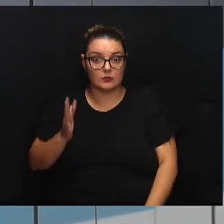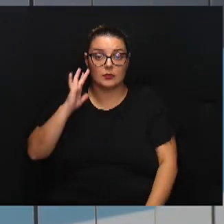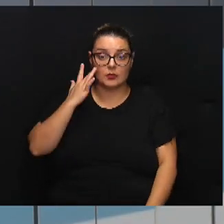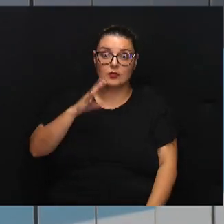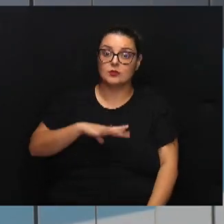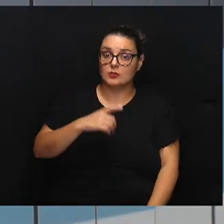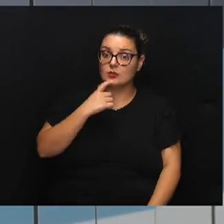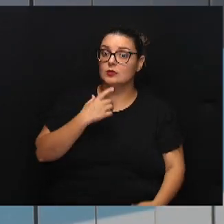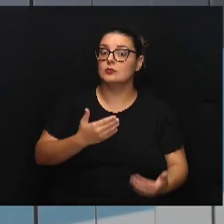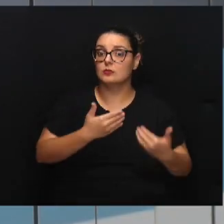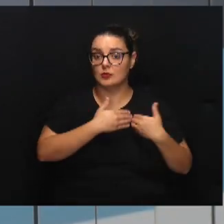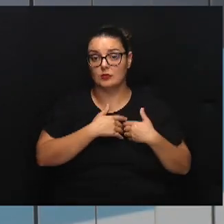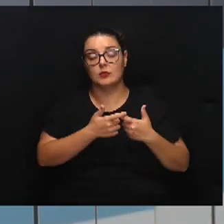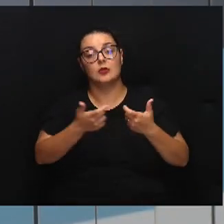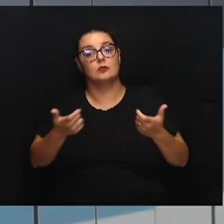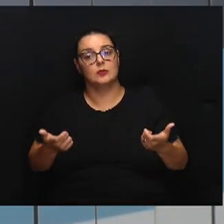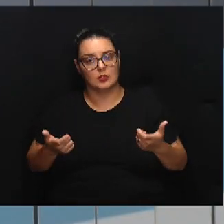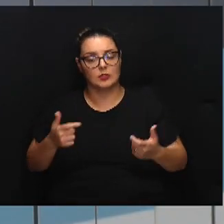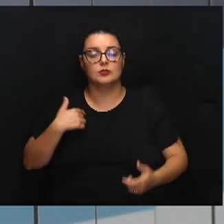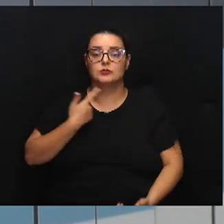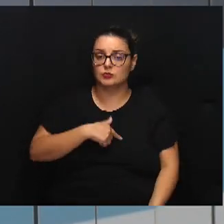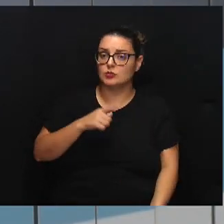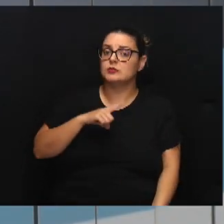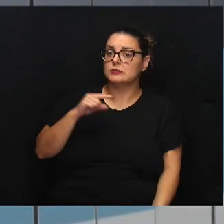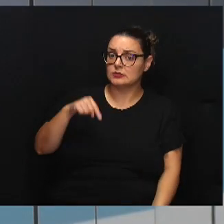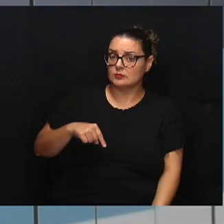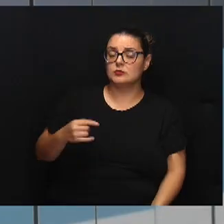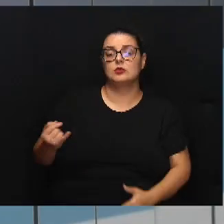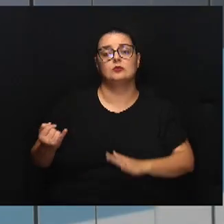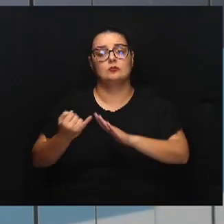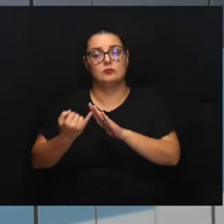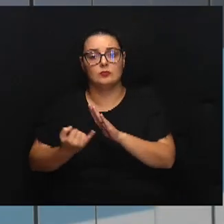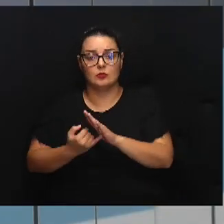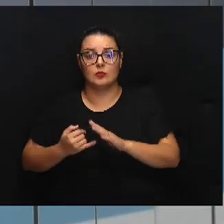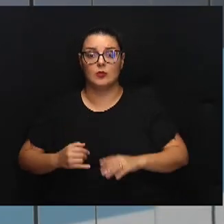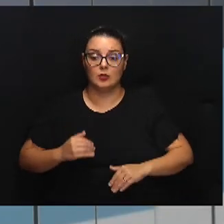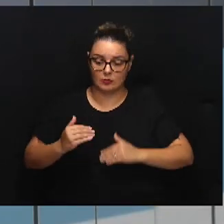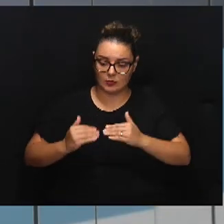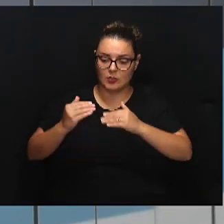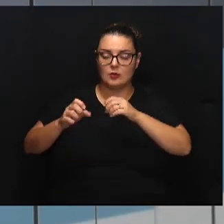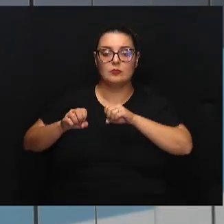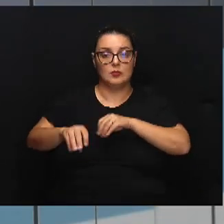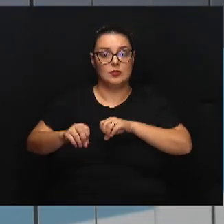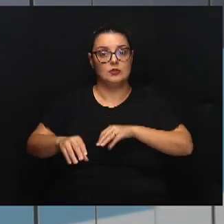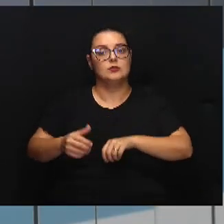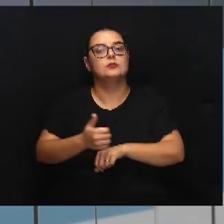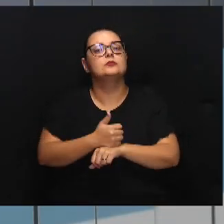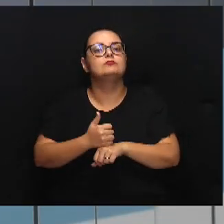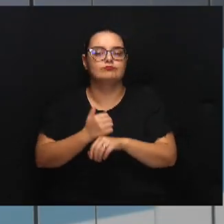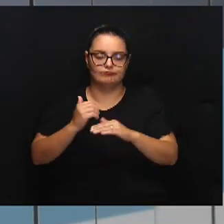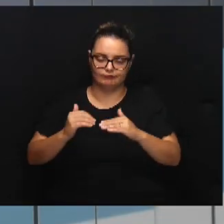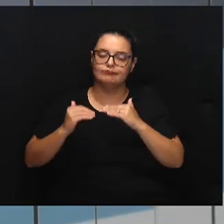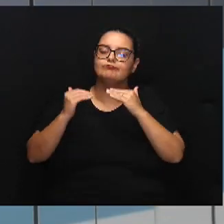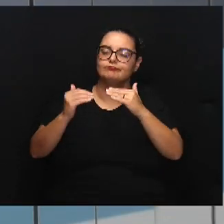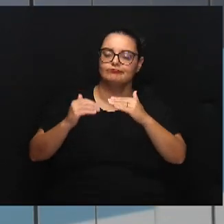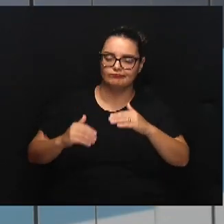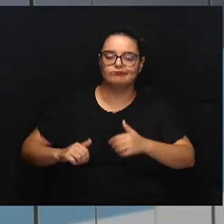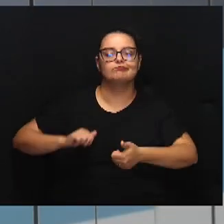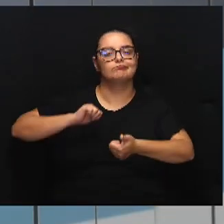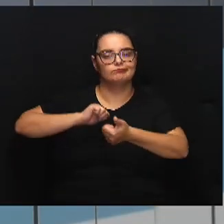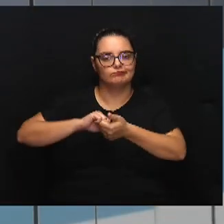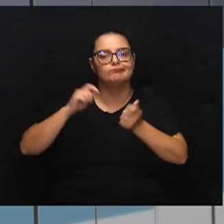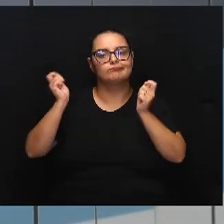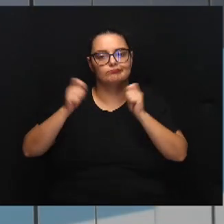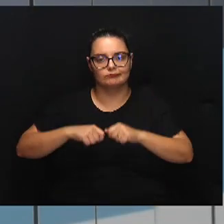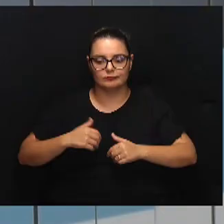tem uma responsabilidade muito grande. Nós temos aqui instituições que formam profissionais altamente qualificados, capacitados, que